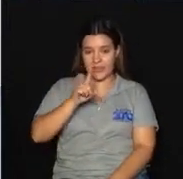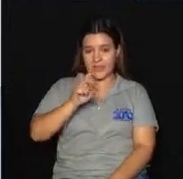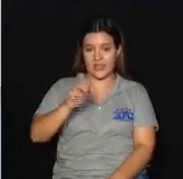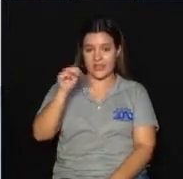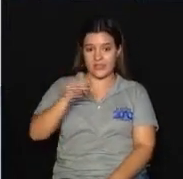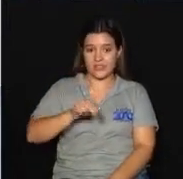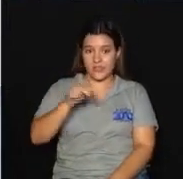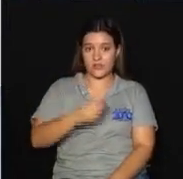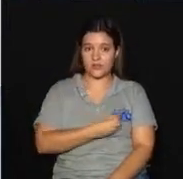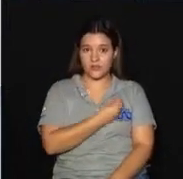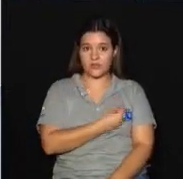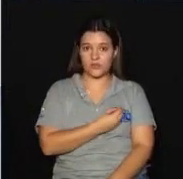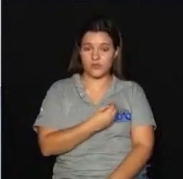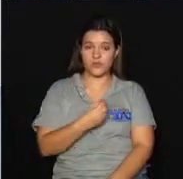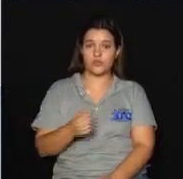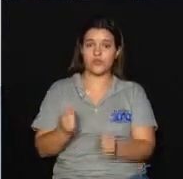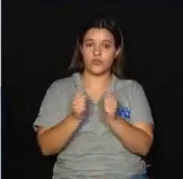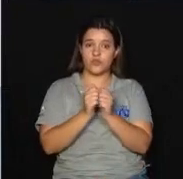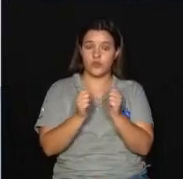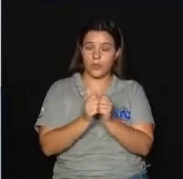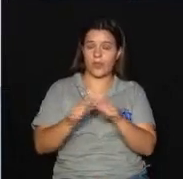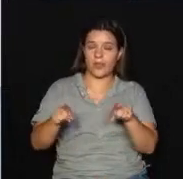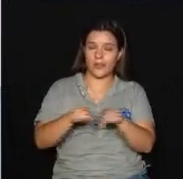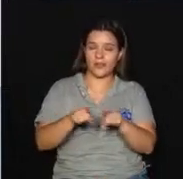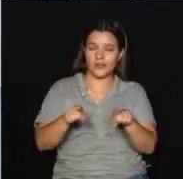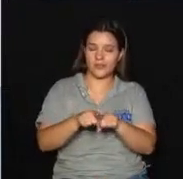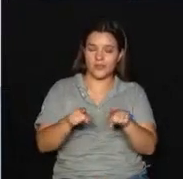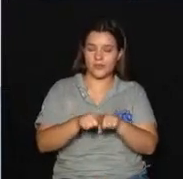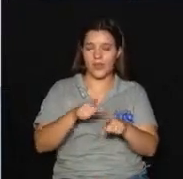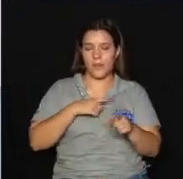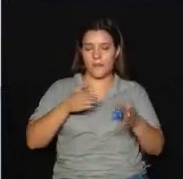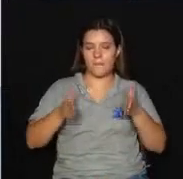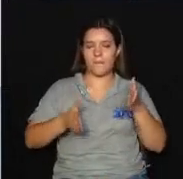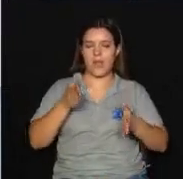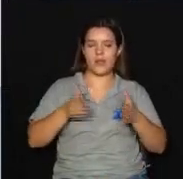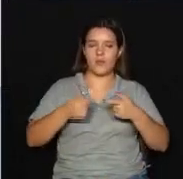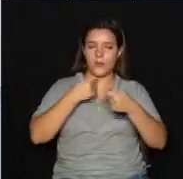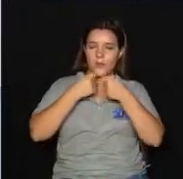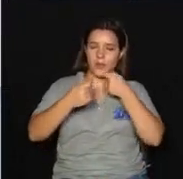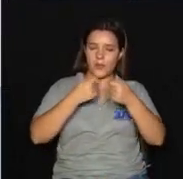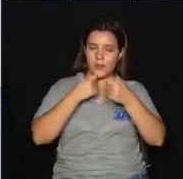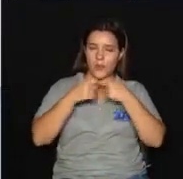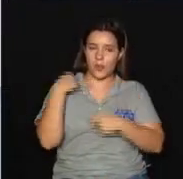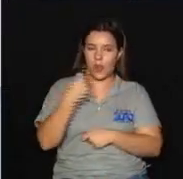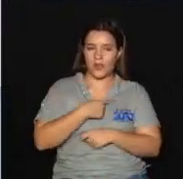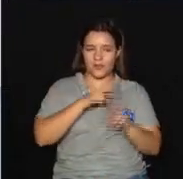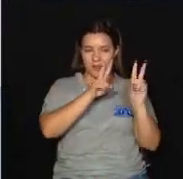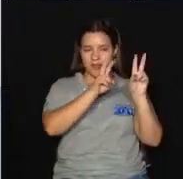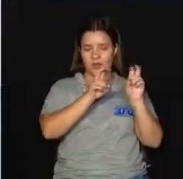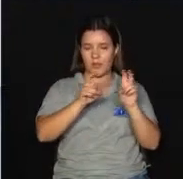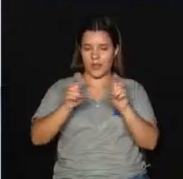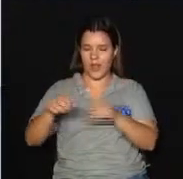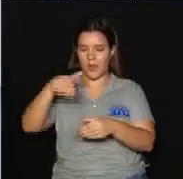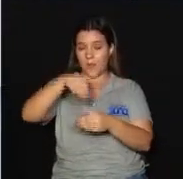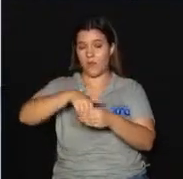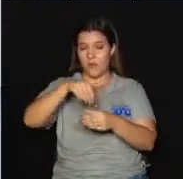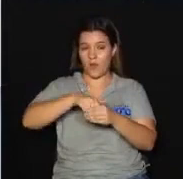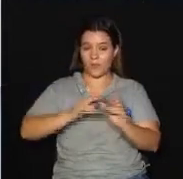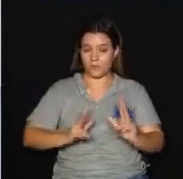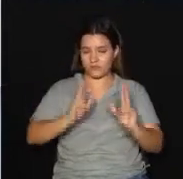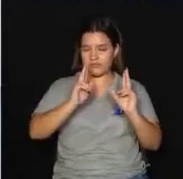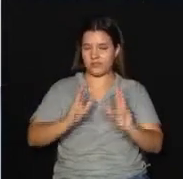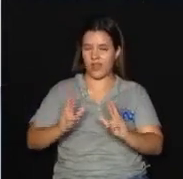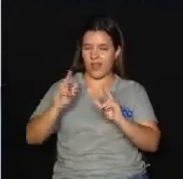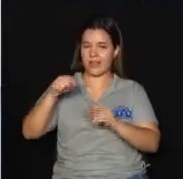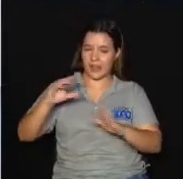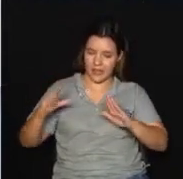de novembro, esteve junto com a gente também durante as reportagens que nós exibimos nas eleições aqui no